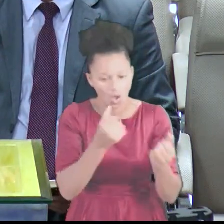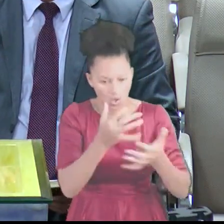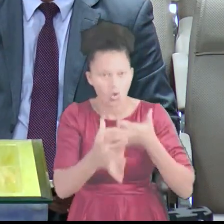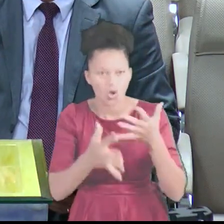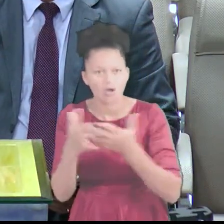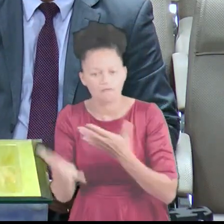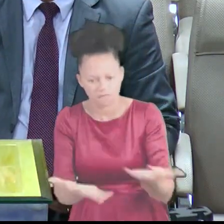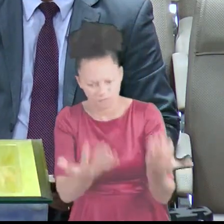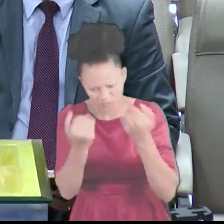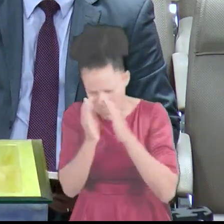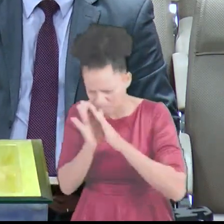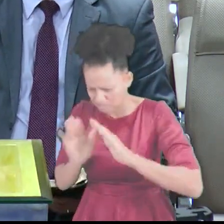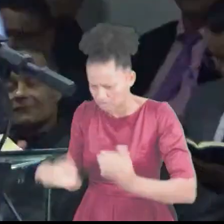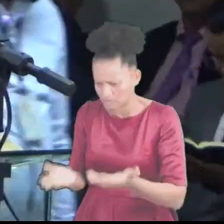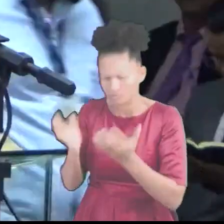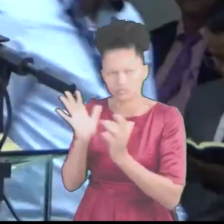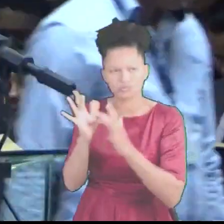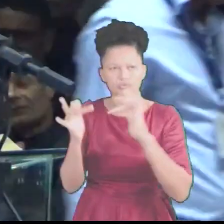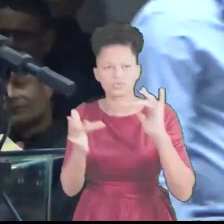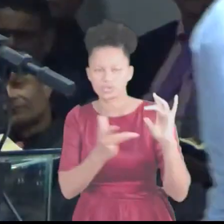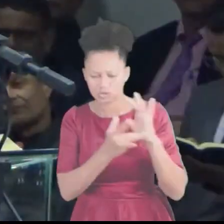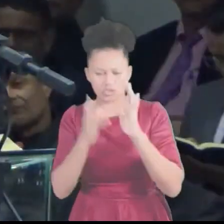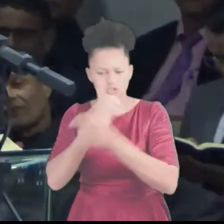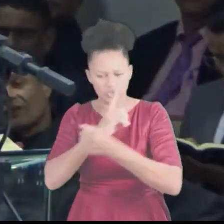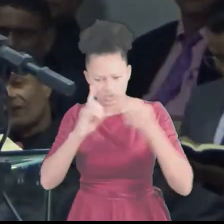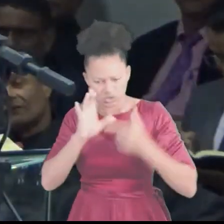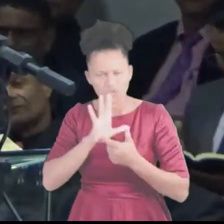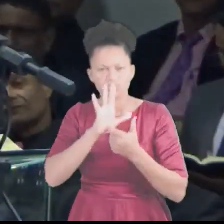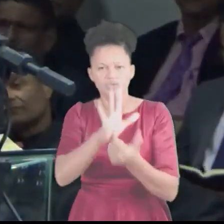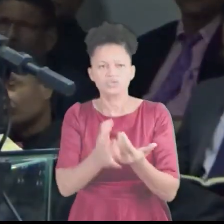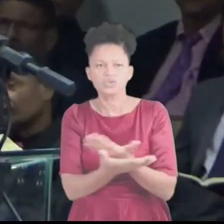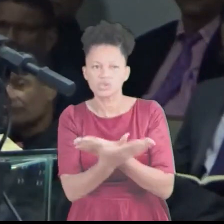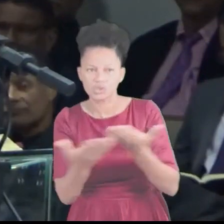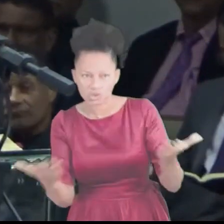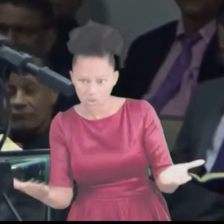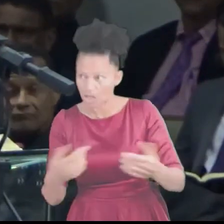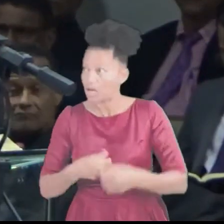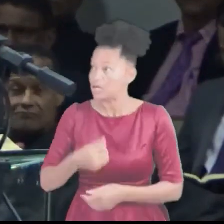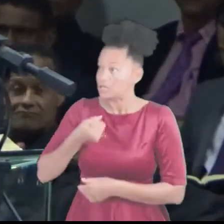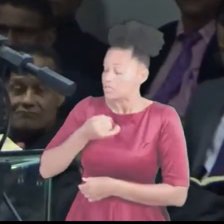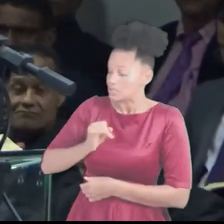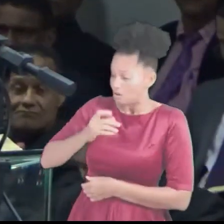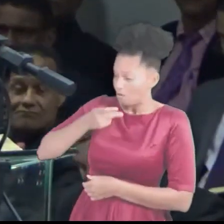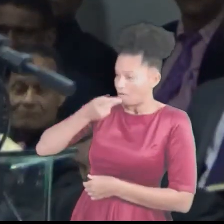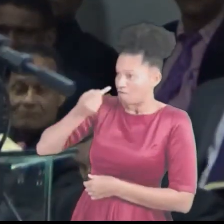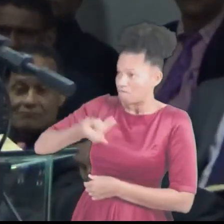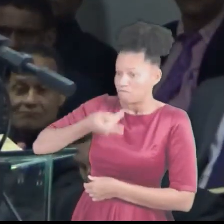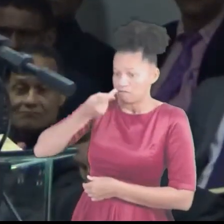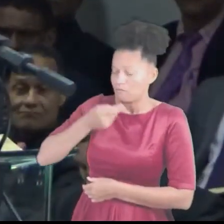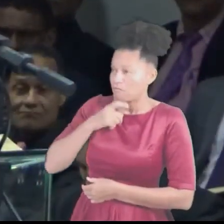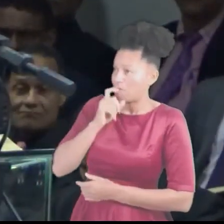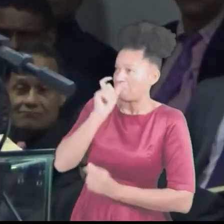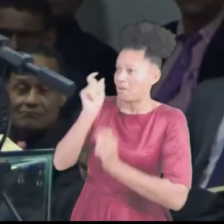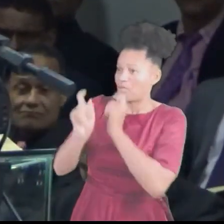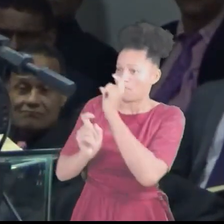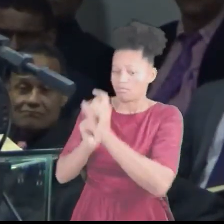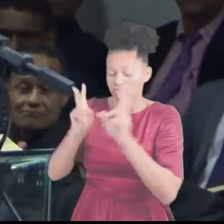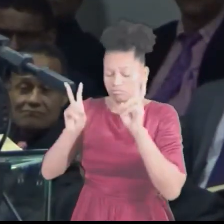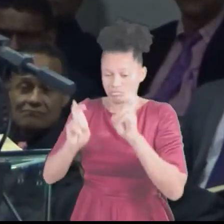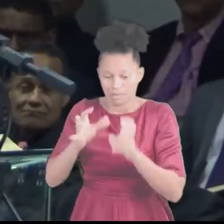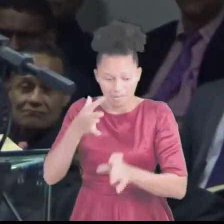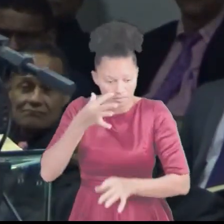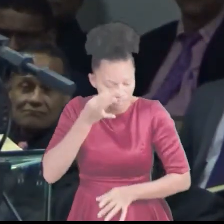comigo adorando a Jesus, que já vai estar se revelando nesta noite. Se eu for falar uma palavra a respeito do que eu